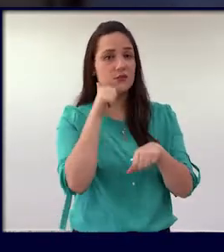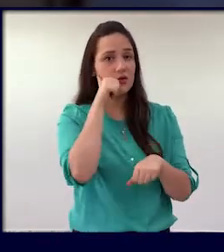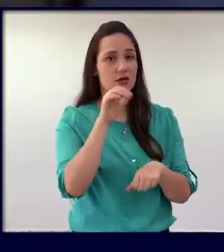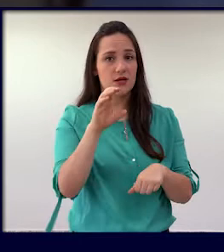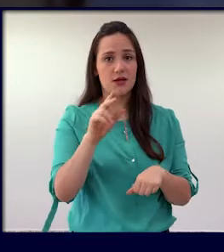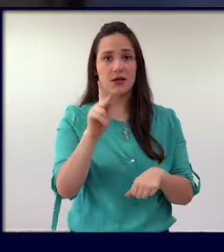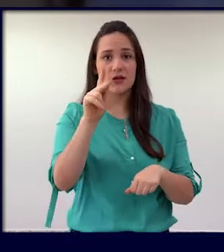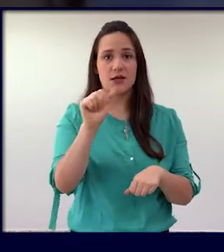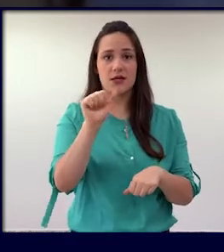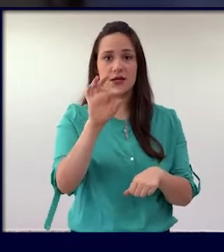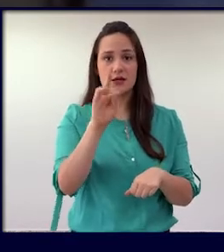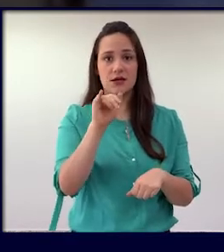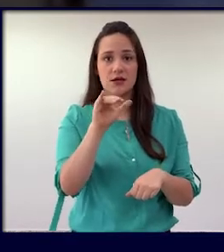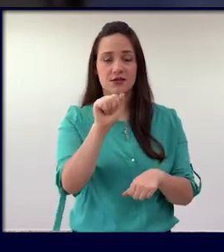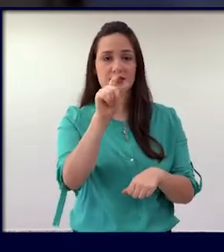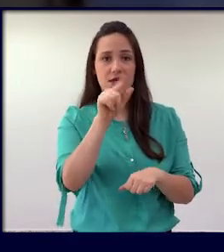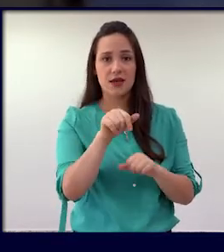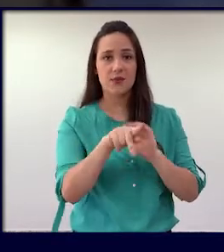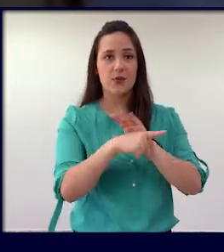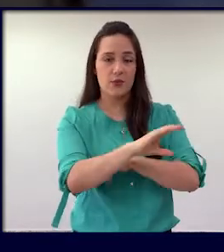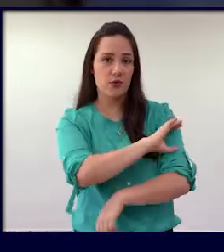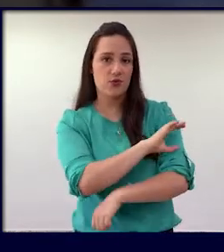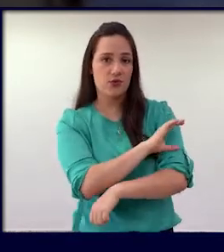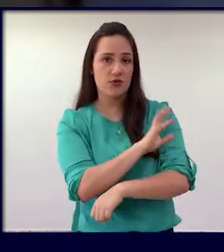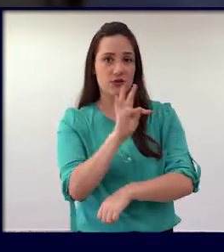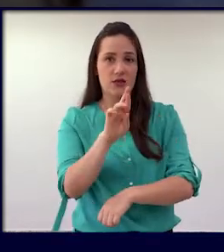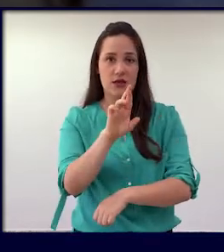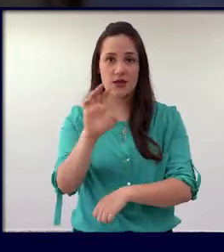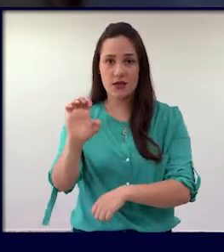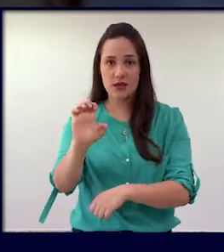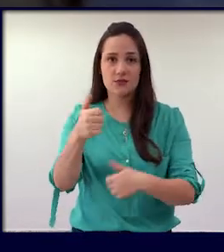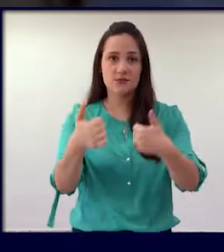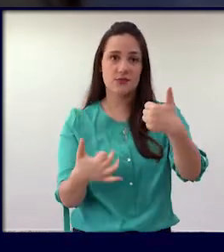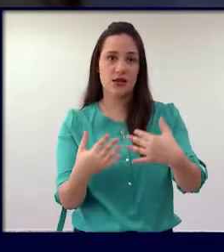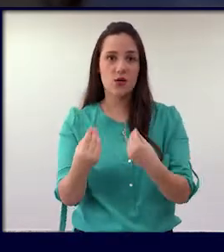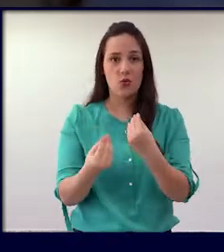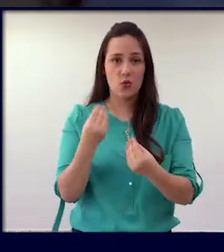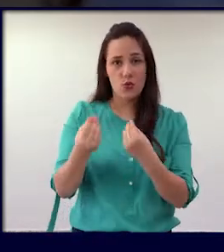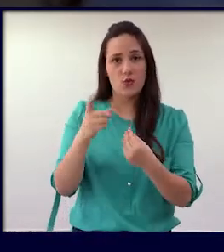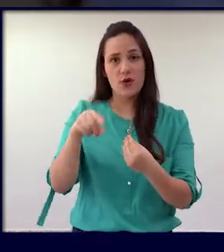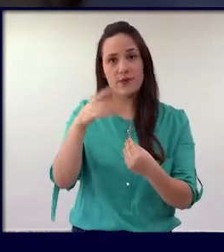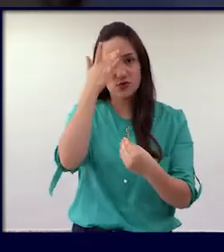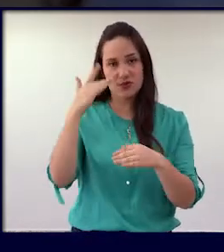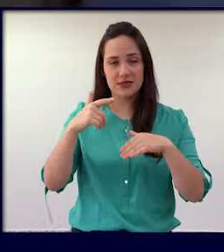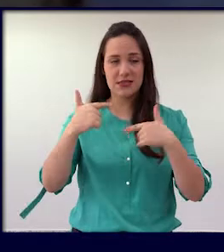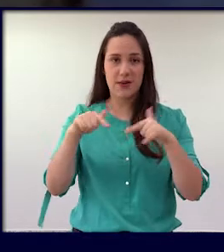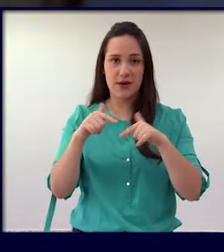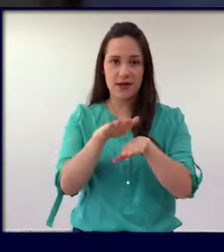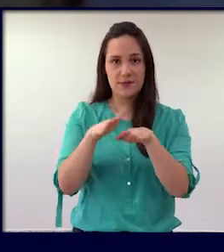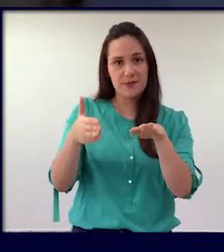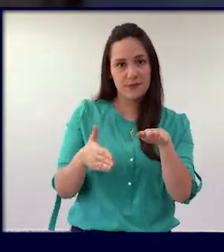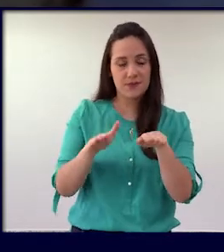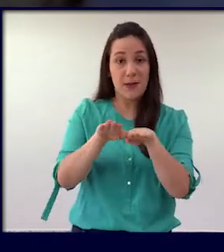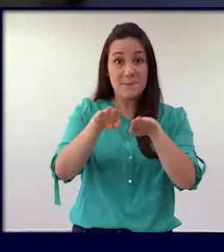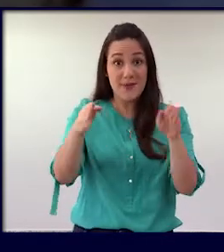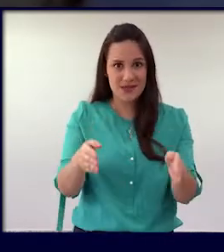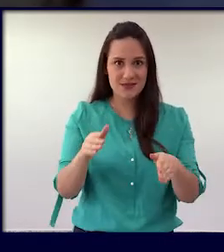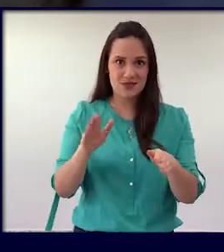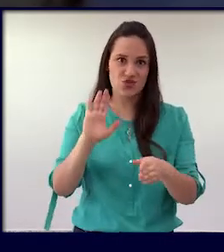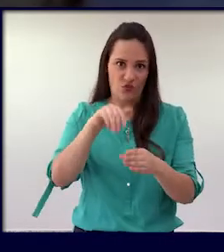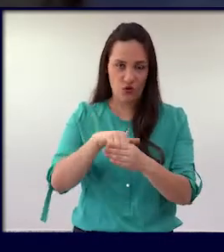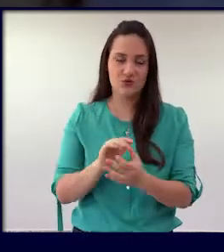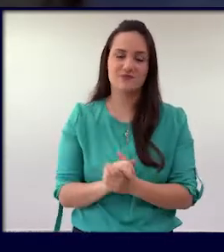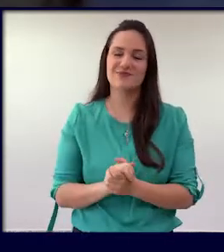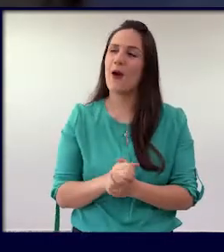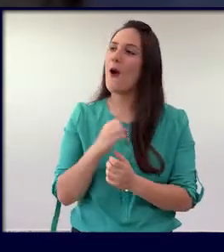Souza. Ela que é coordenadora do grupo de trabalho Mesário Voluntário do TRMS e vai nos falar mais sobre esse assunto. Tudo bem, Kátia?